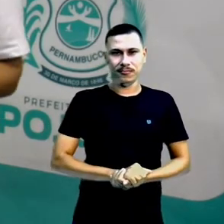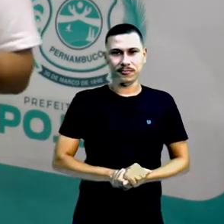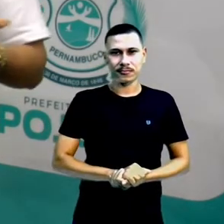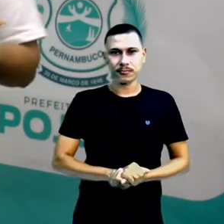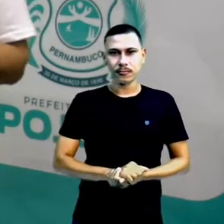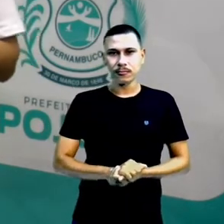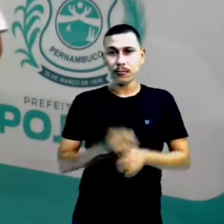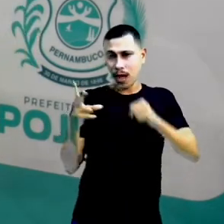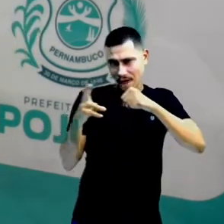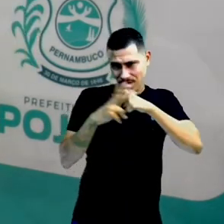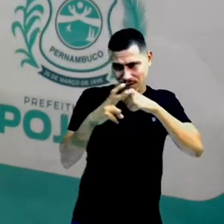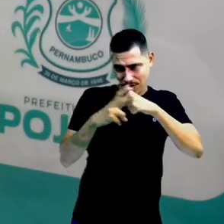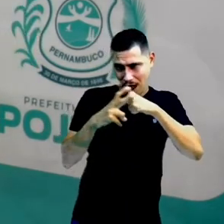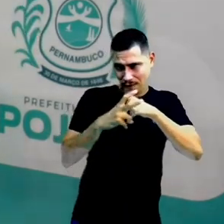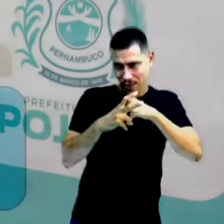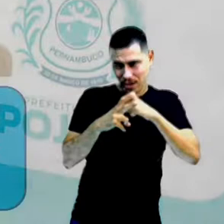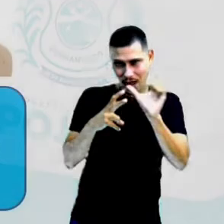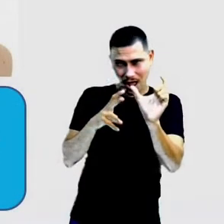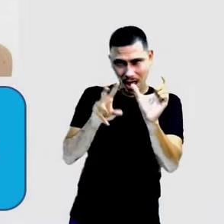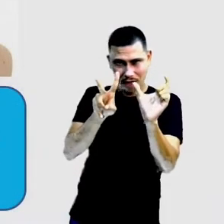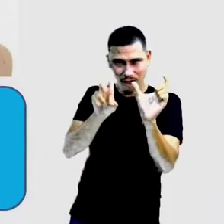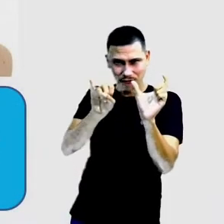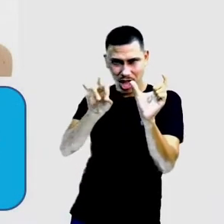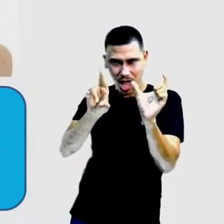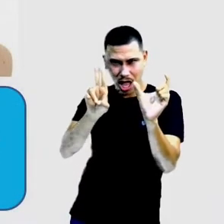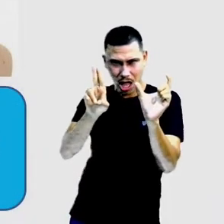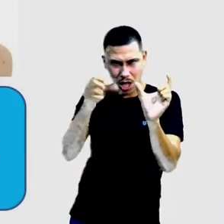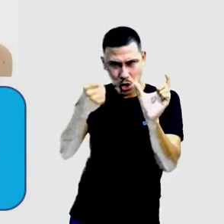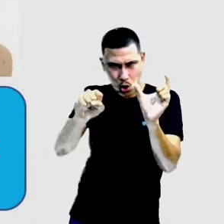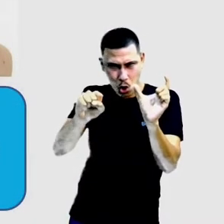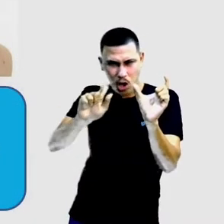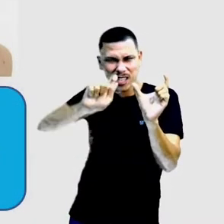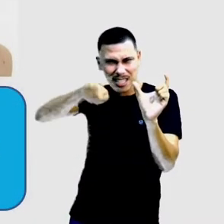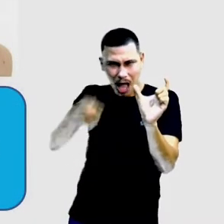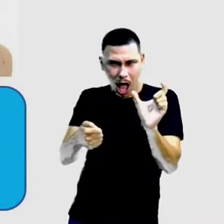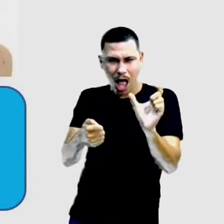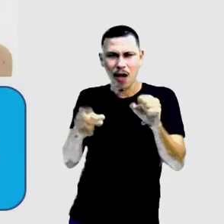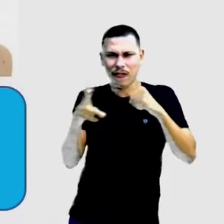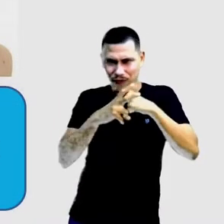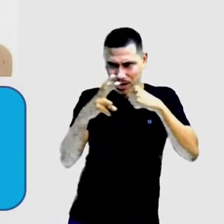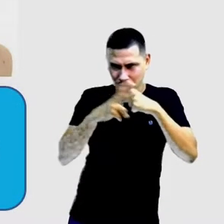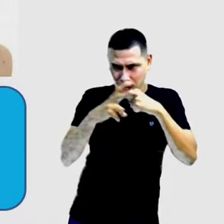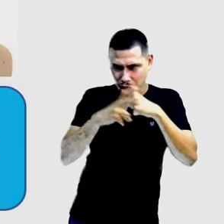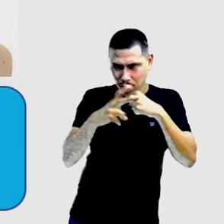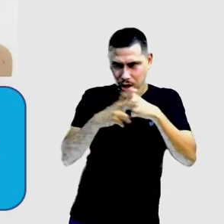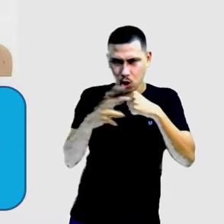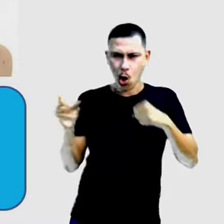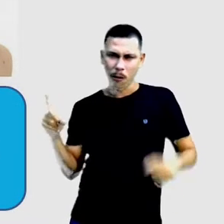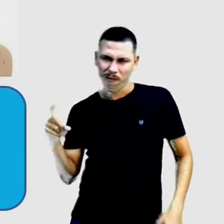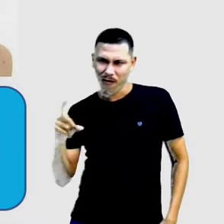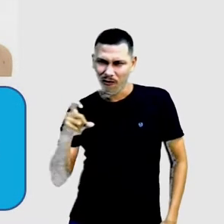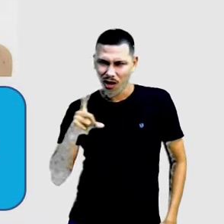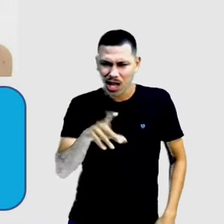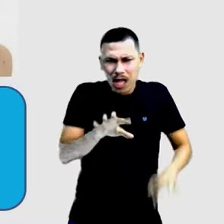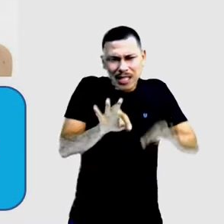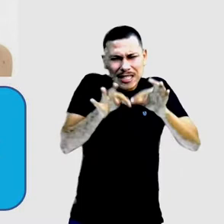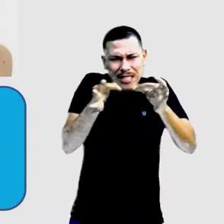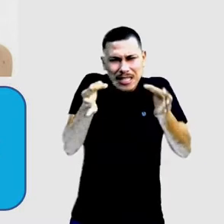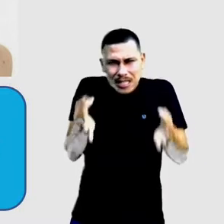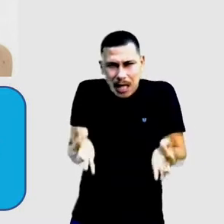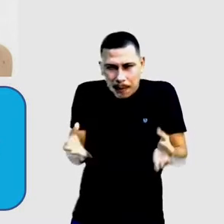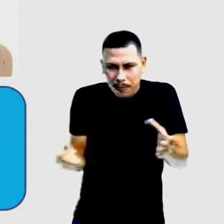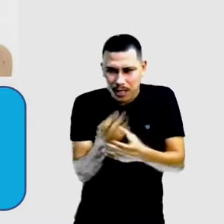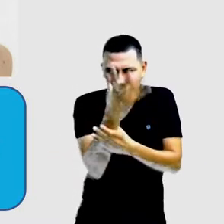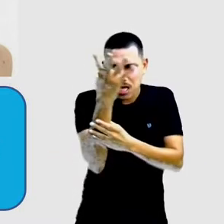e os vírus Os vírus são organismos extremamente simples formados apenas por